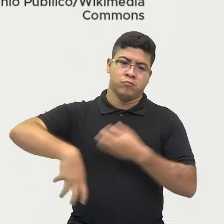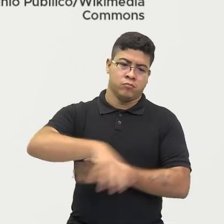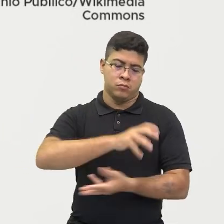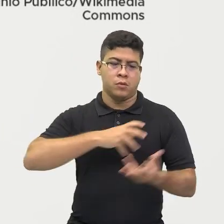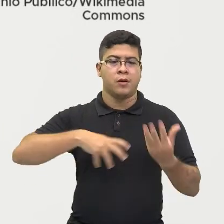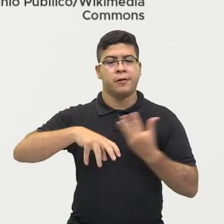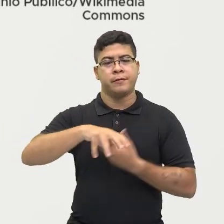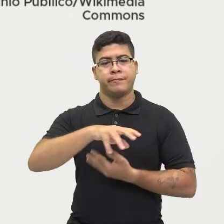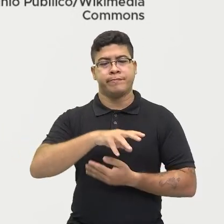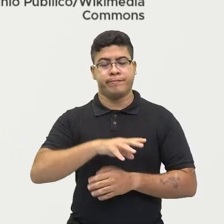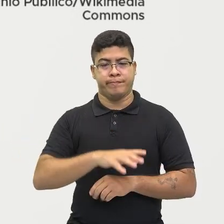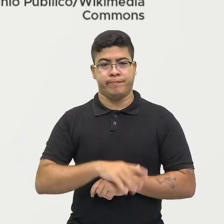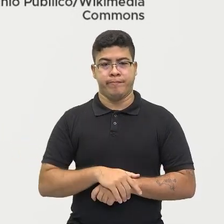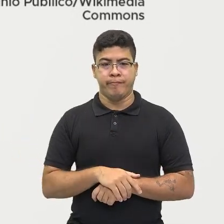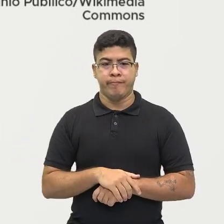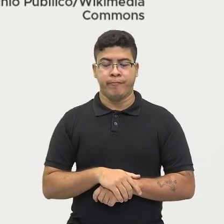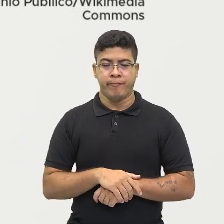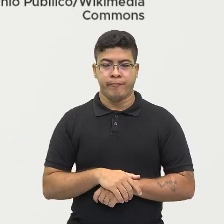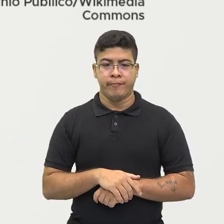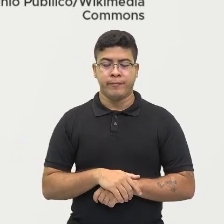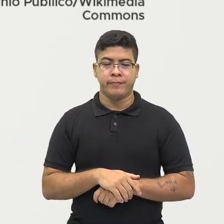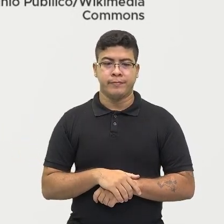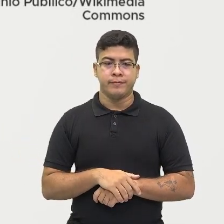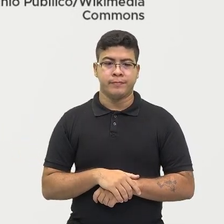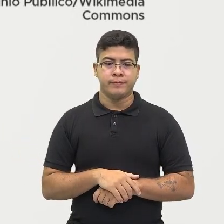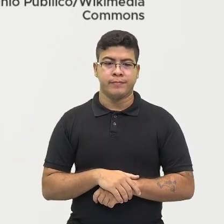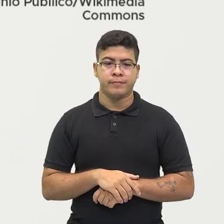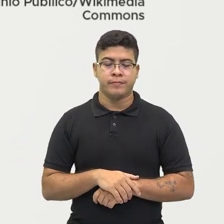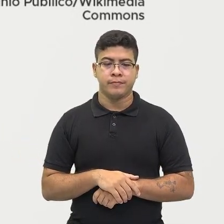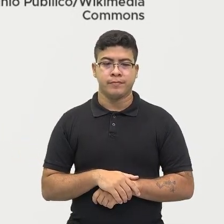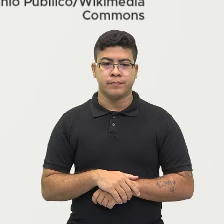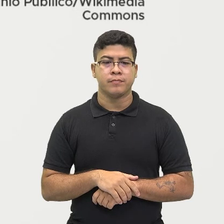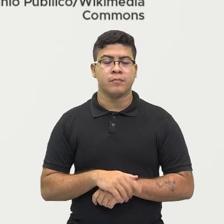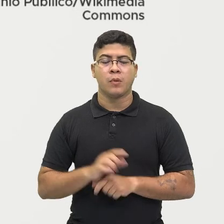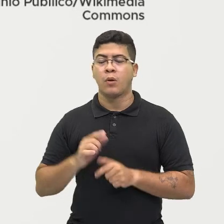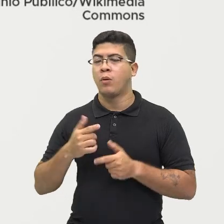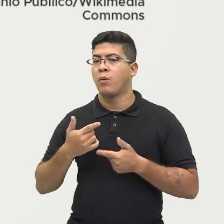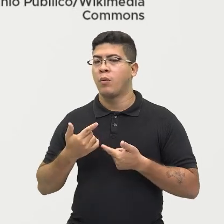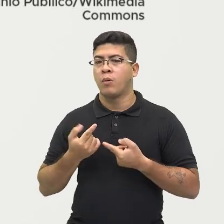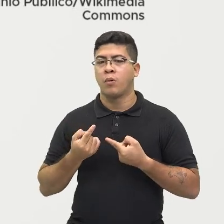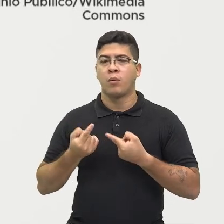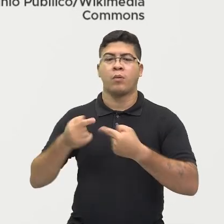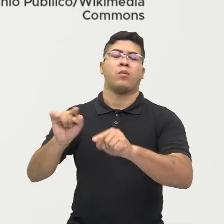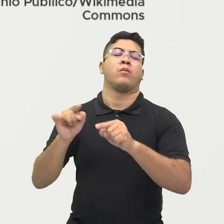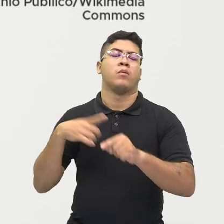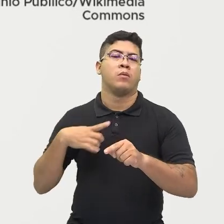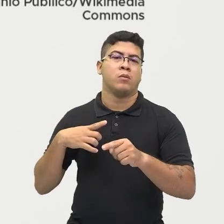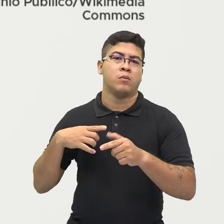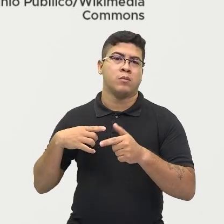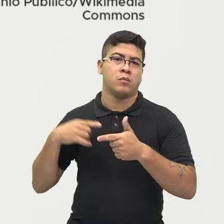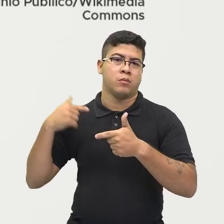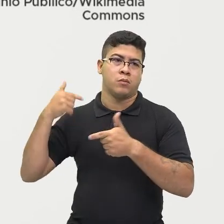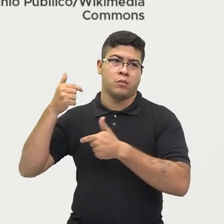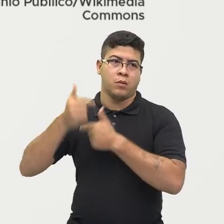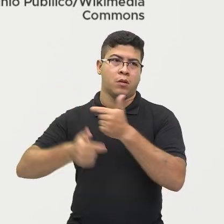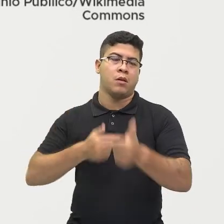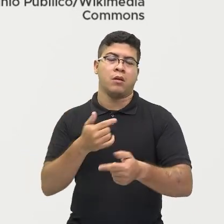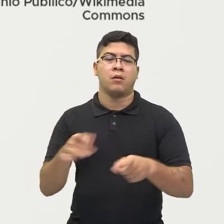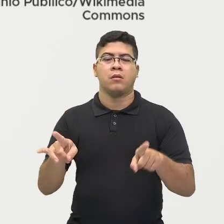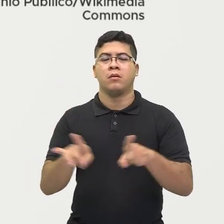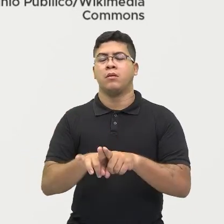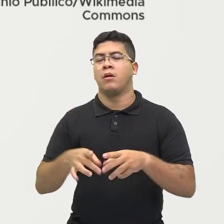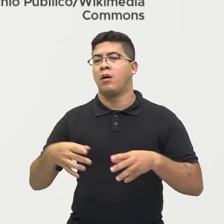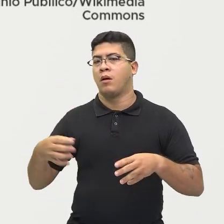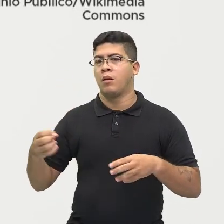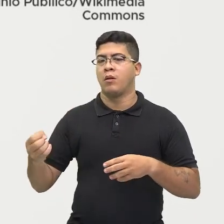aí, né? Revolta contra o clássico, o novo, a mudança, as grandes